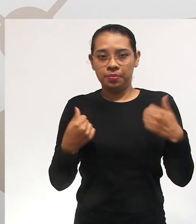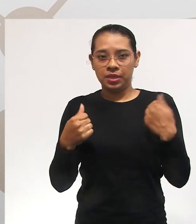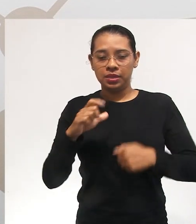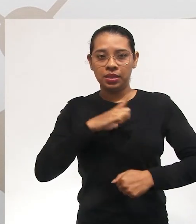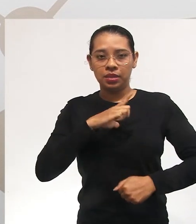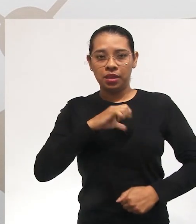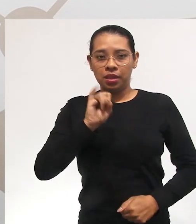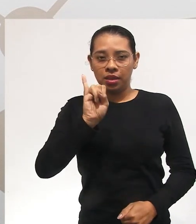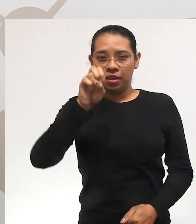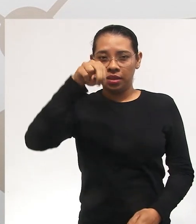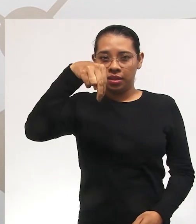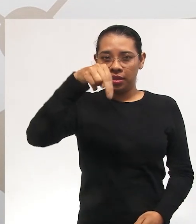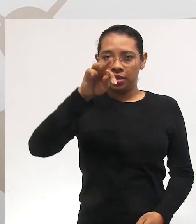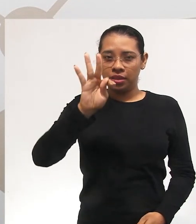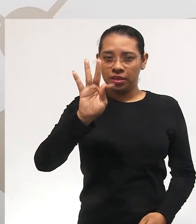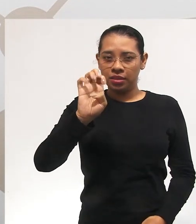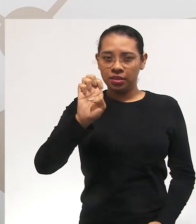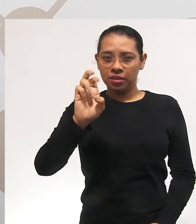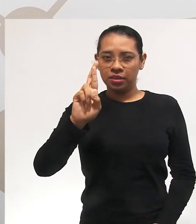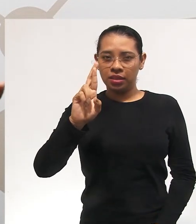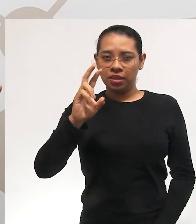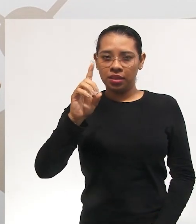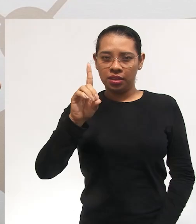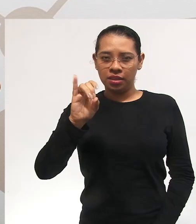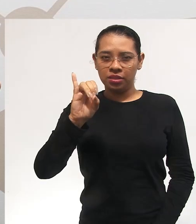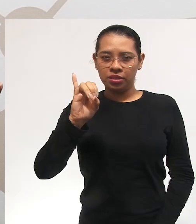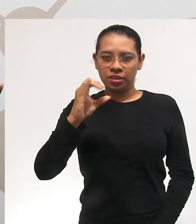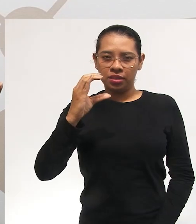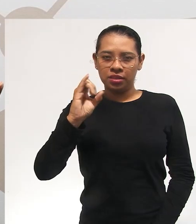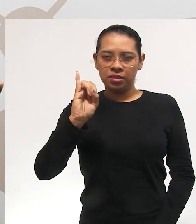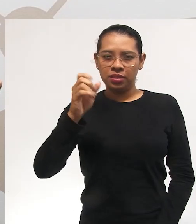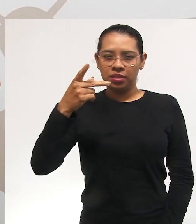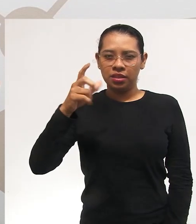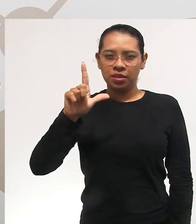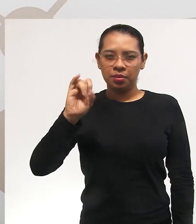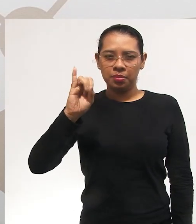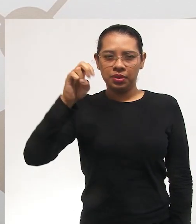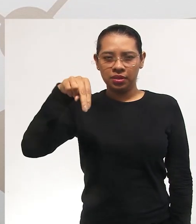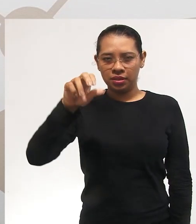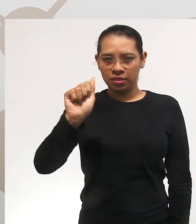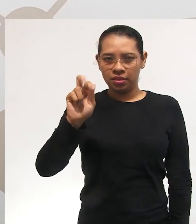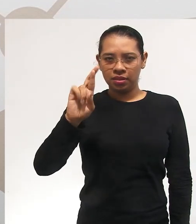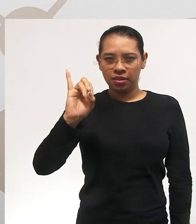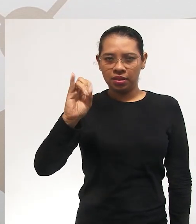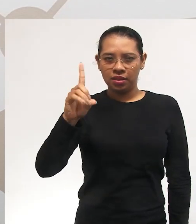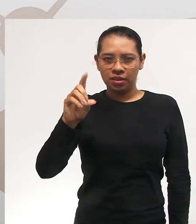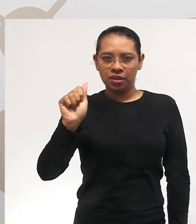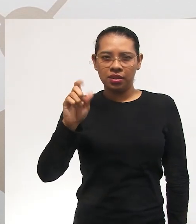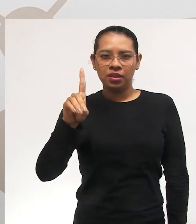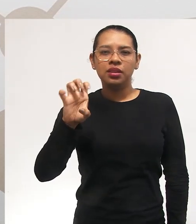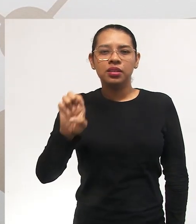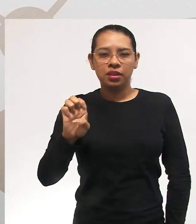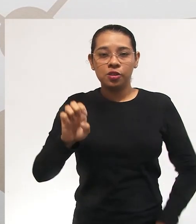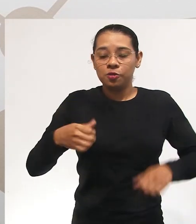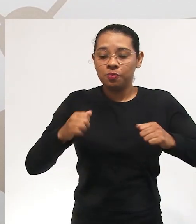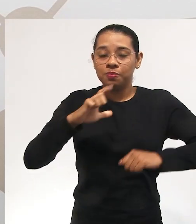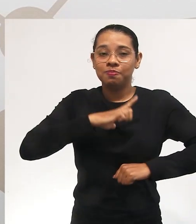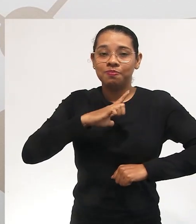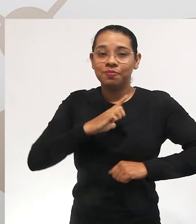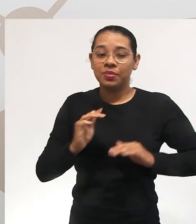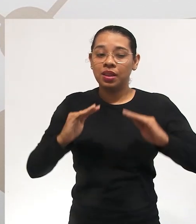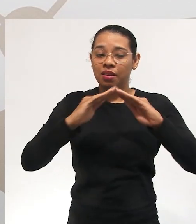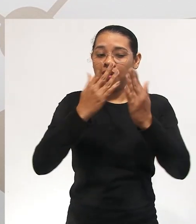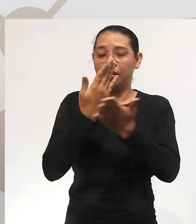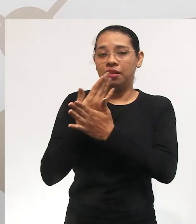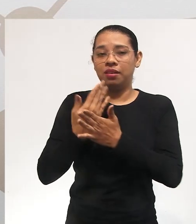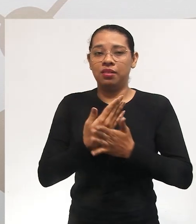A interdisciplinaridade e a contextualização dos conteúdos não é algo novo, é algo que já está